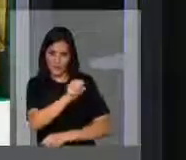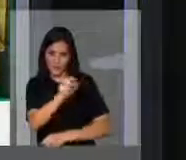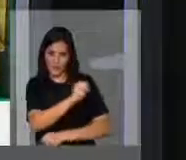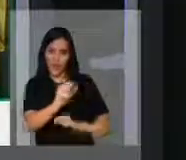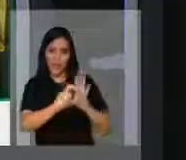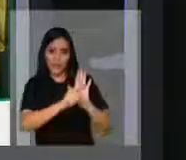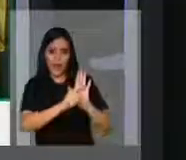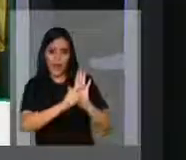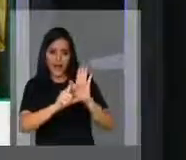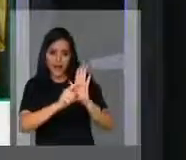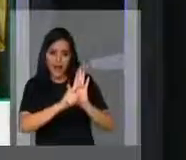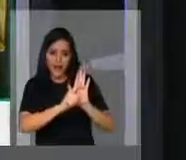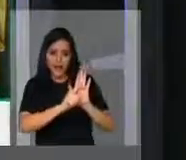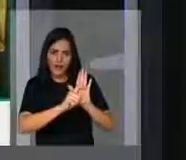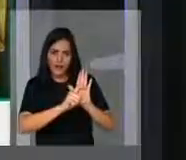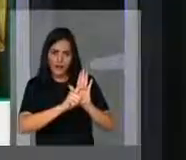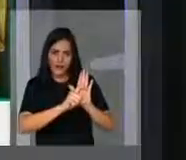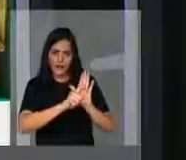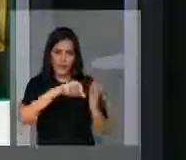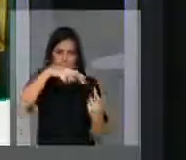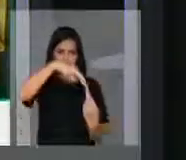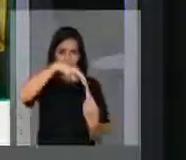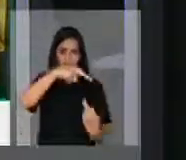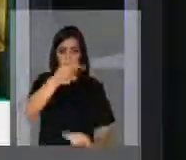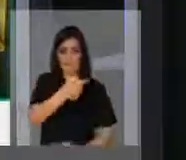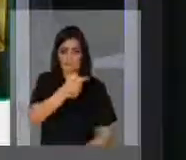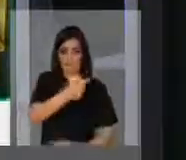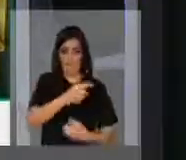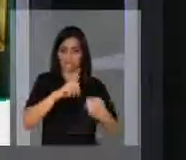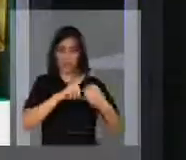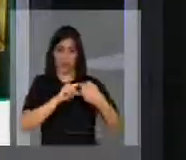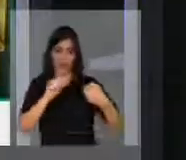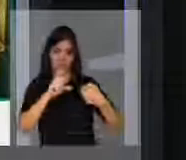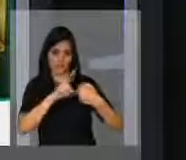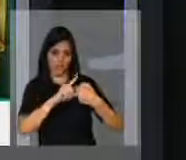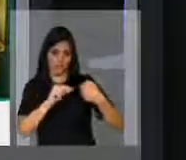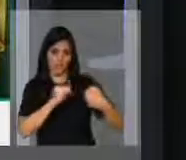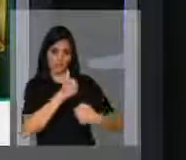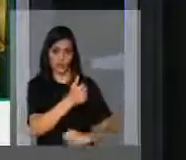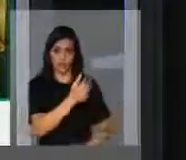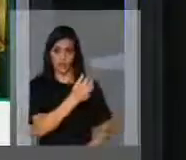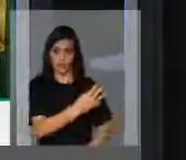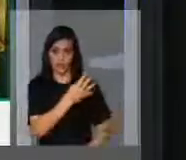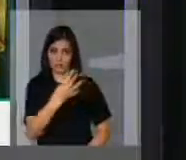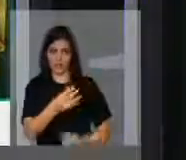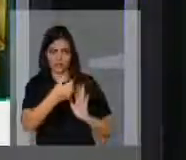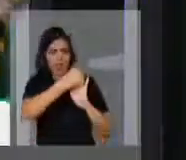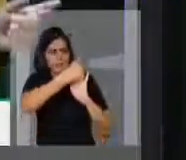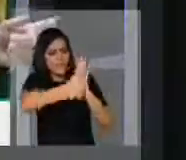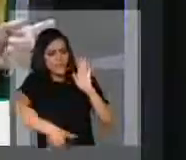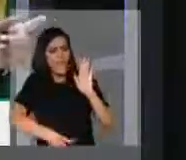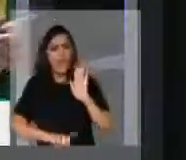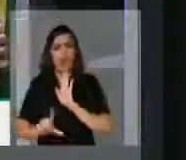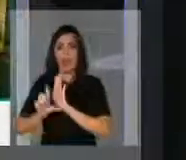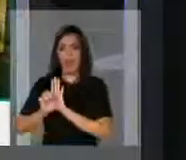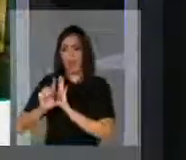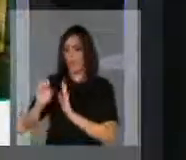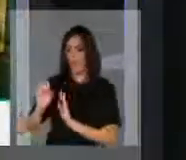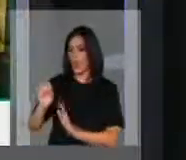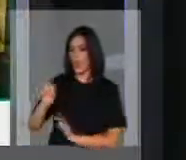seu parágrafo 7º do artigo 144, diz claramente que uma lei